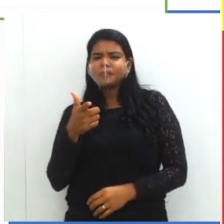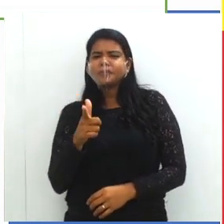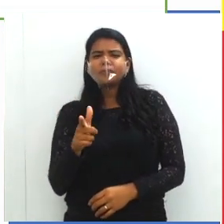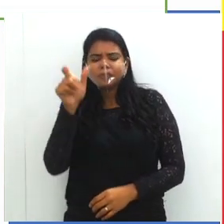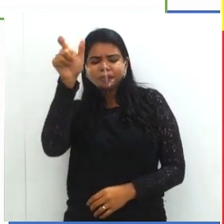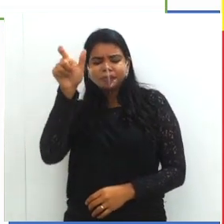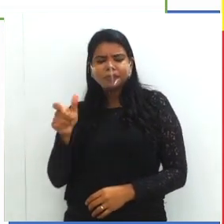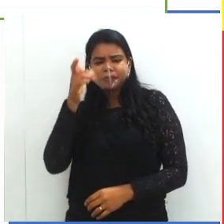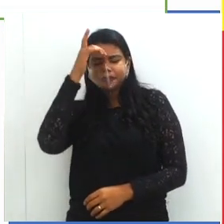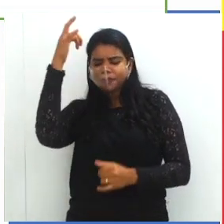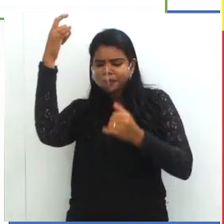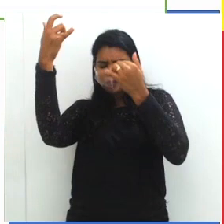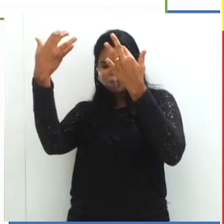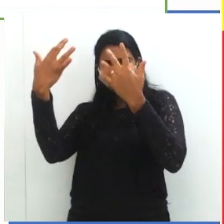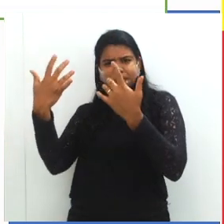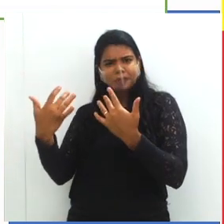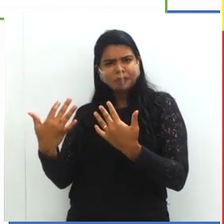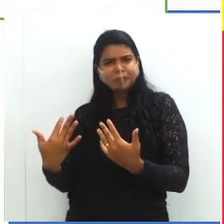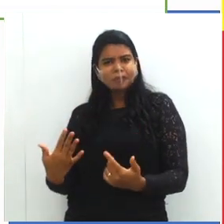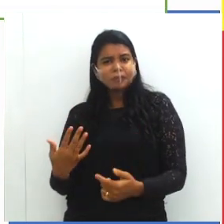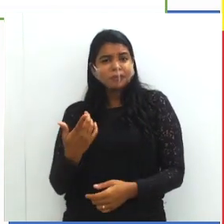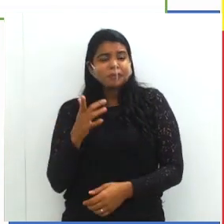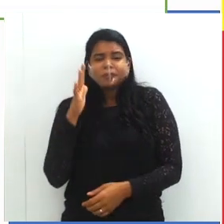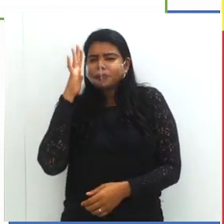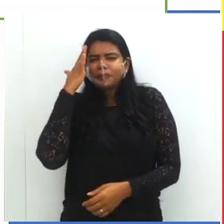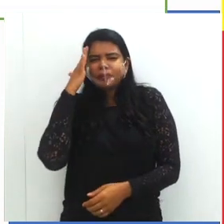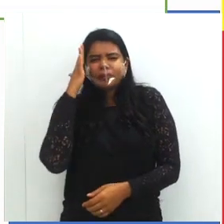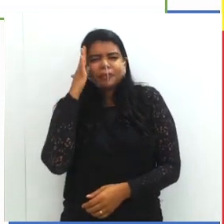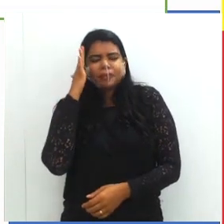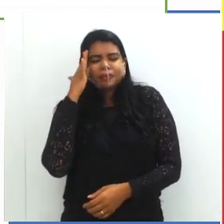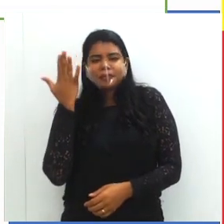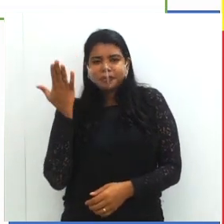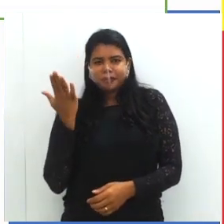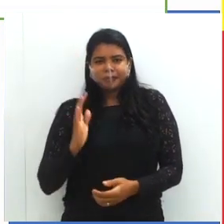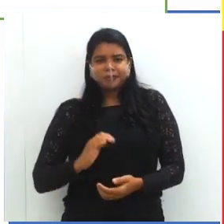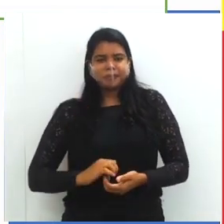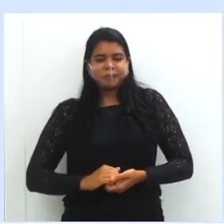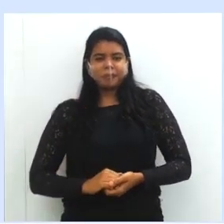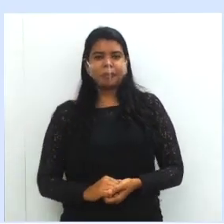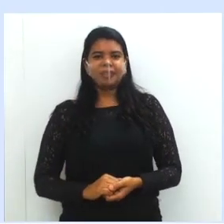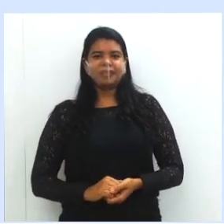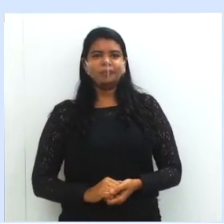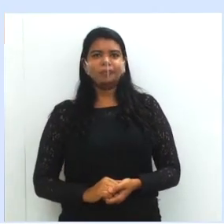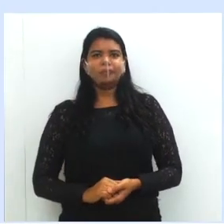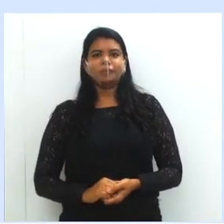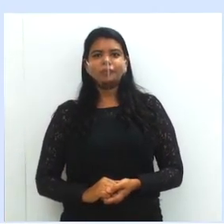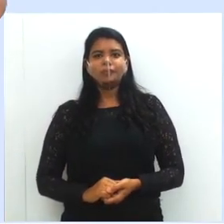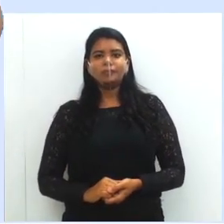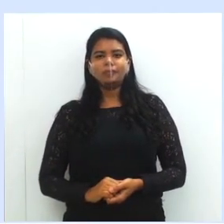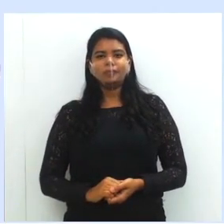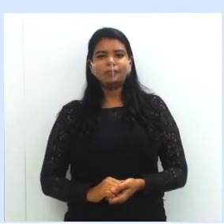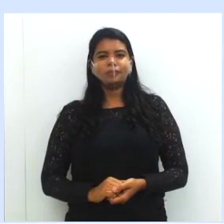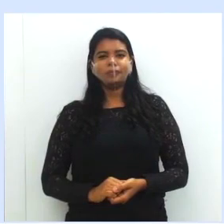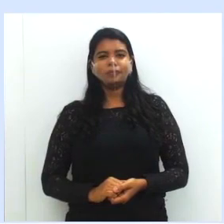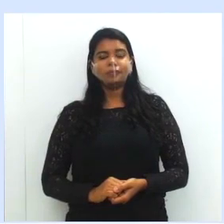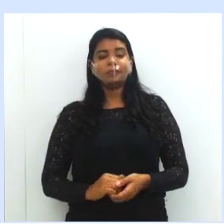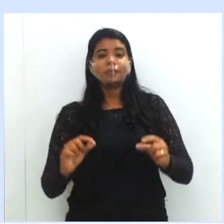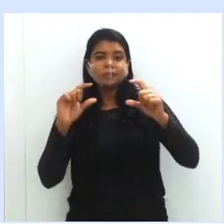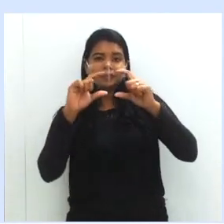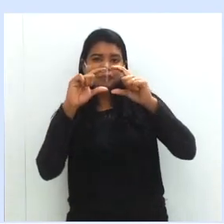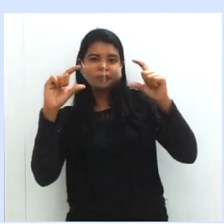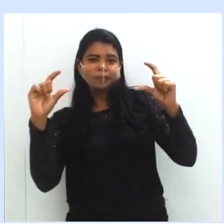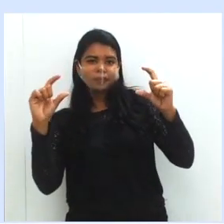Não há ninguém que explique e ninguém que não a entenda, que não entenda. Nesse caso aqui, esses versos